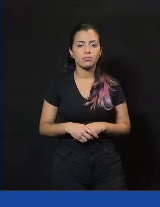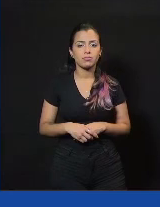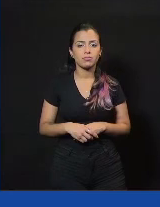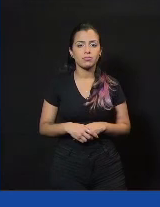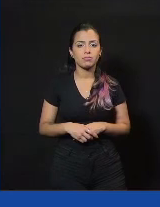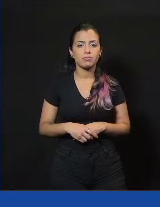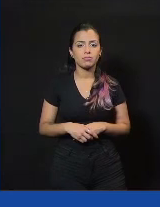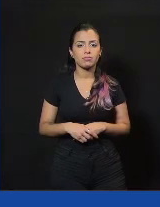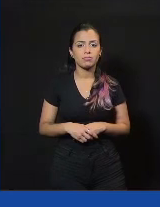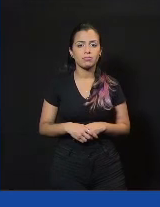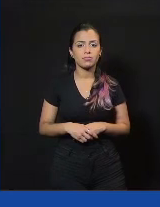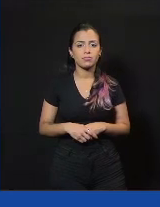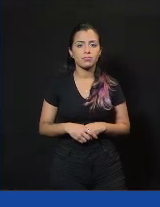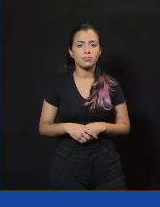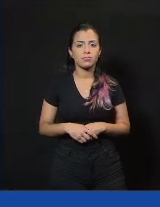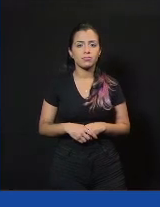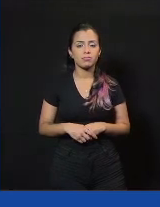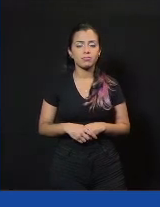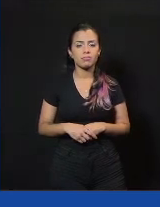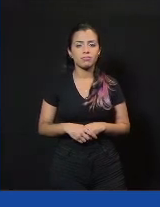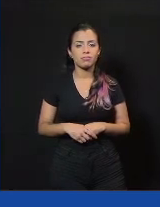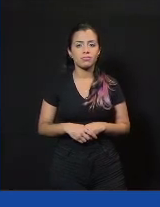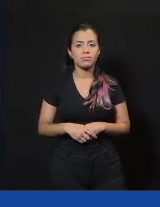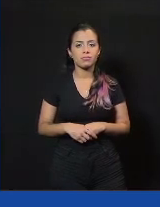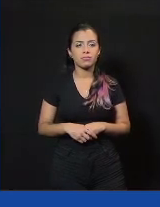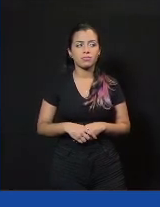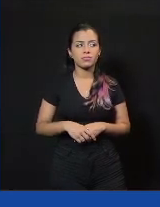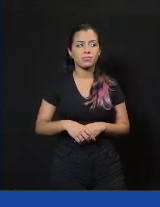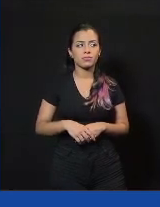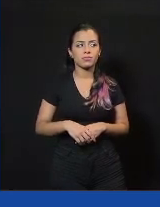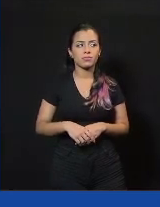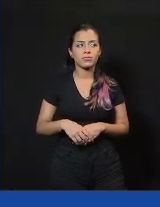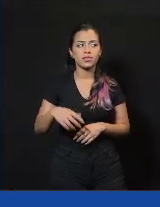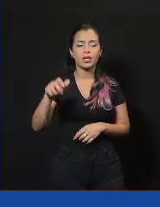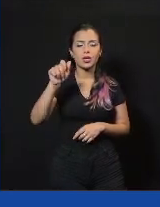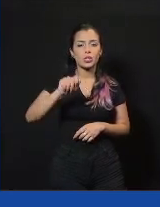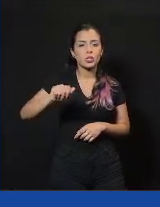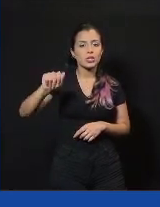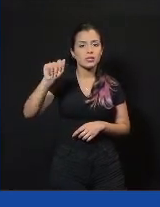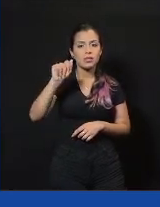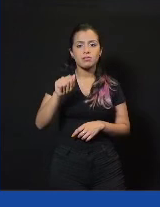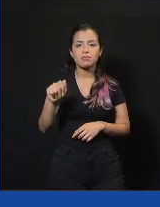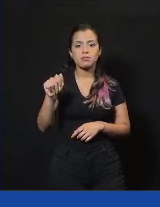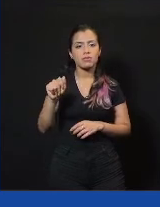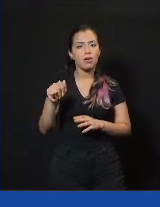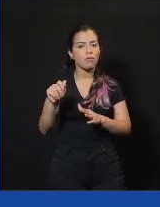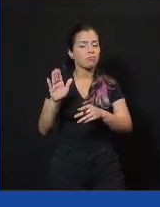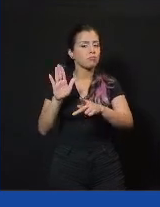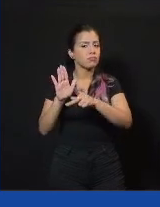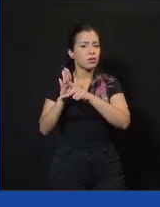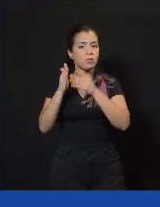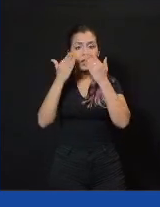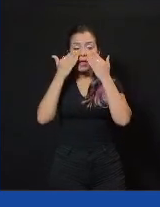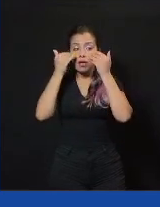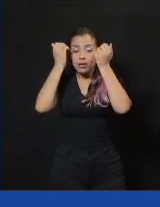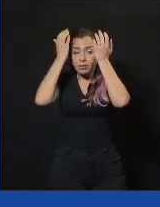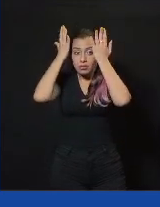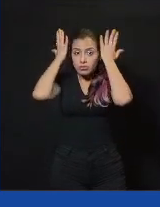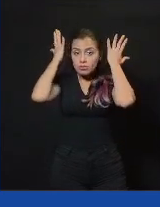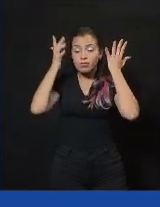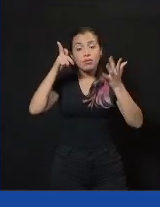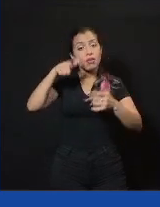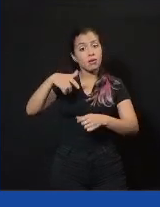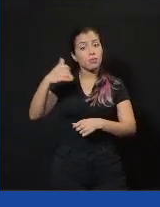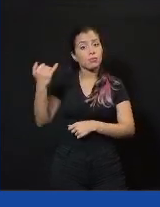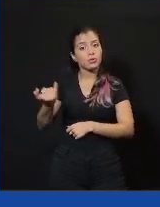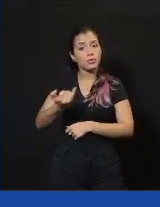As associações ou organizações próprias formais indígenas são um instrumento muito importante e legais